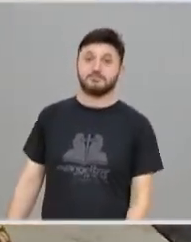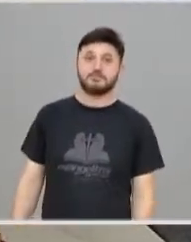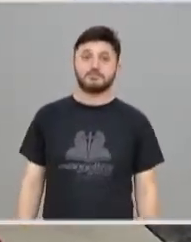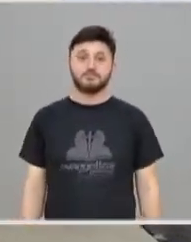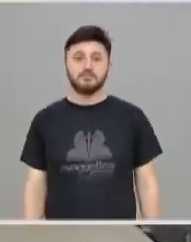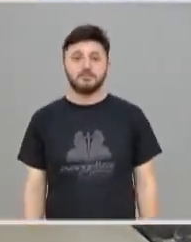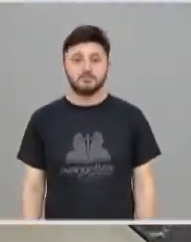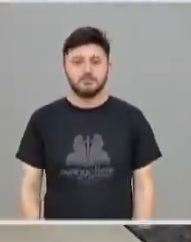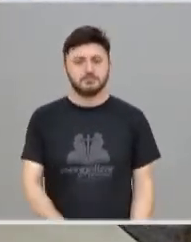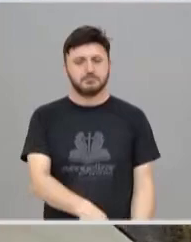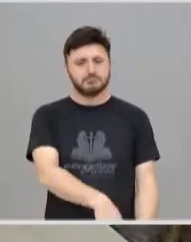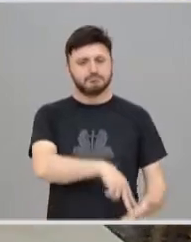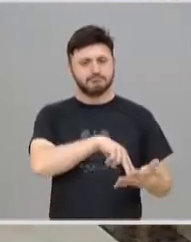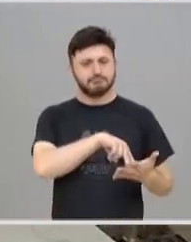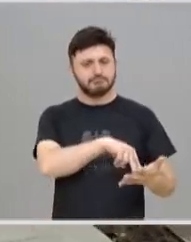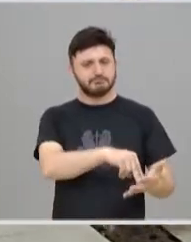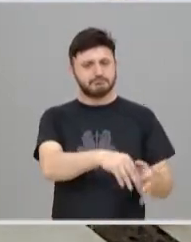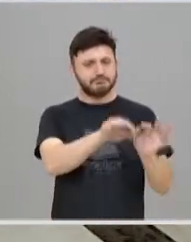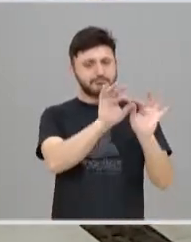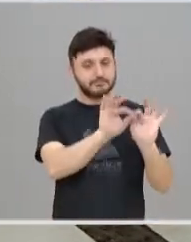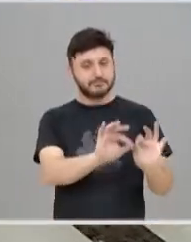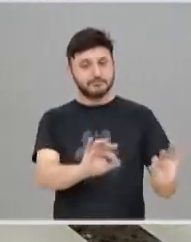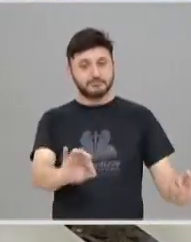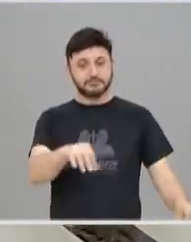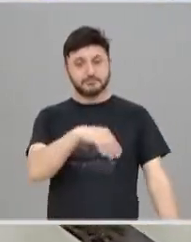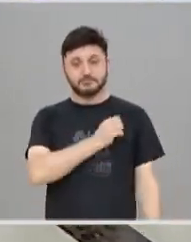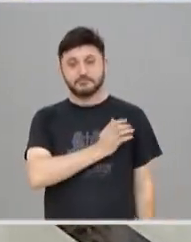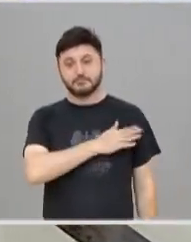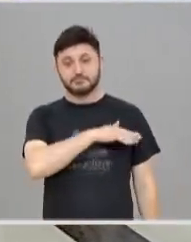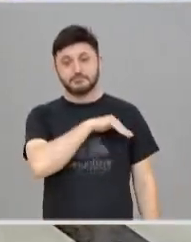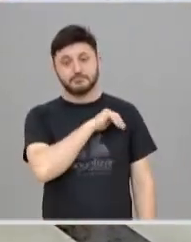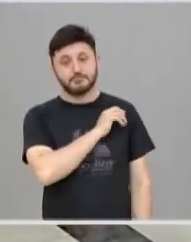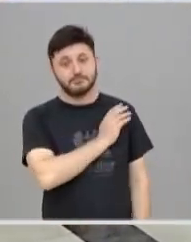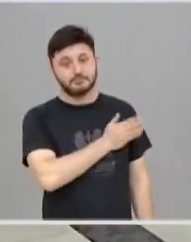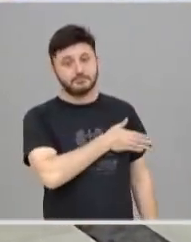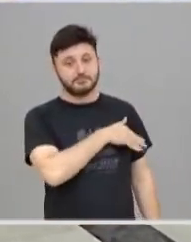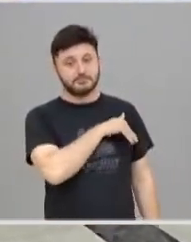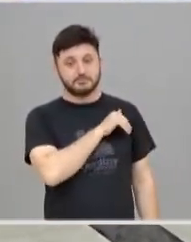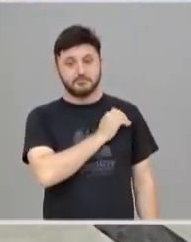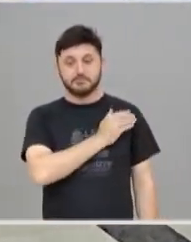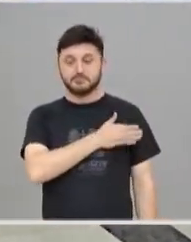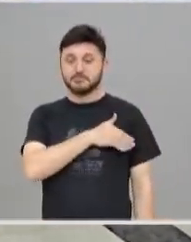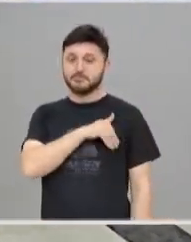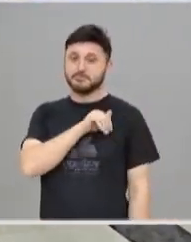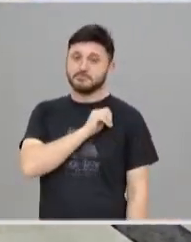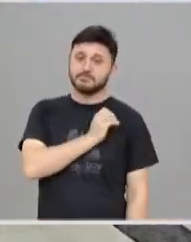conservando a simplicidade em seu coração.